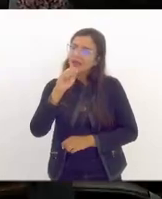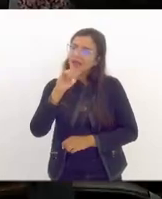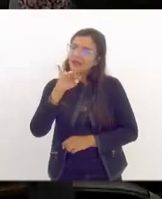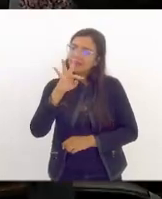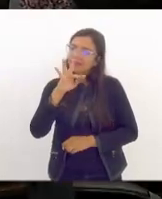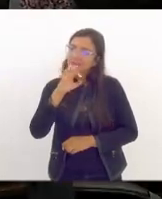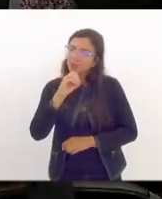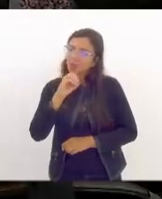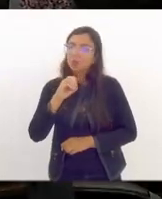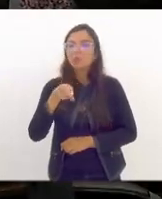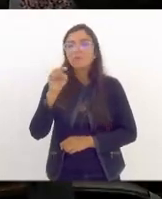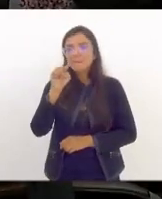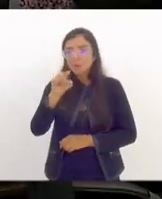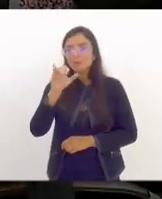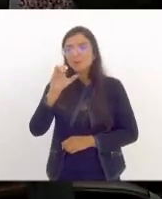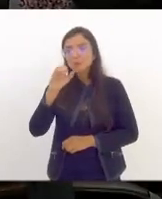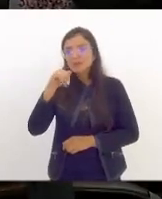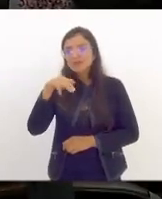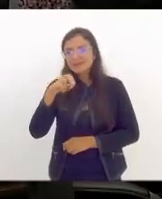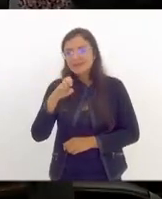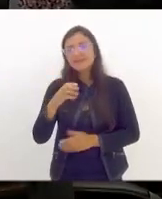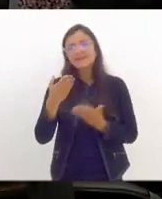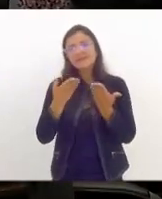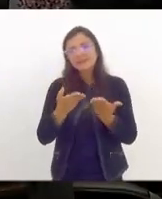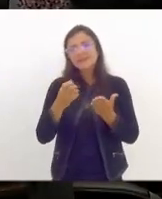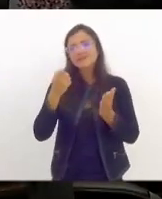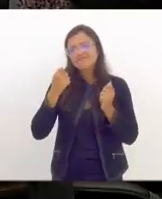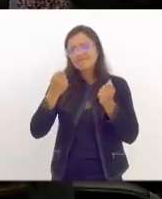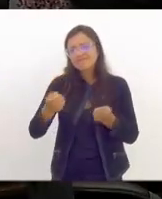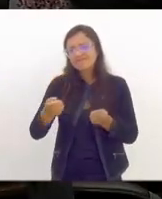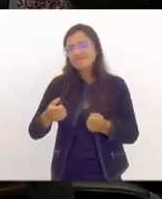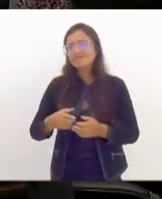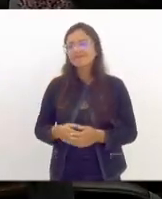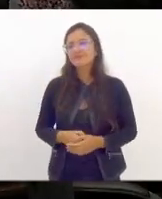gente a gente de resistência na Zona Norte Zona Oeste